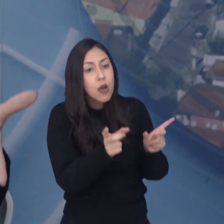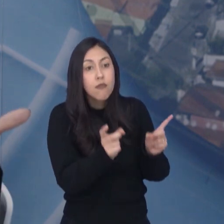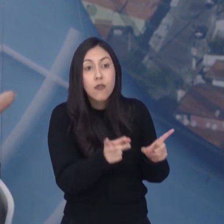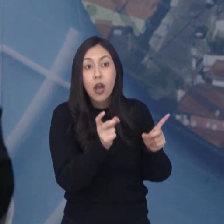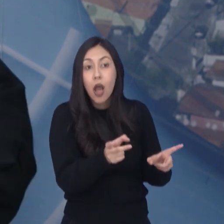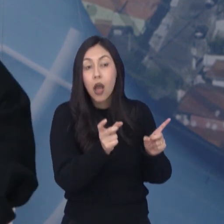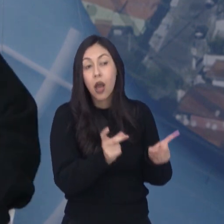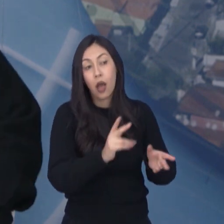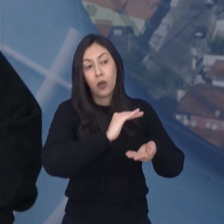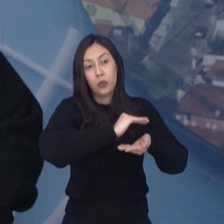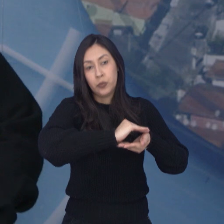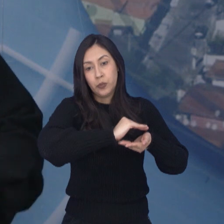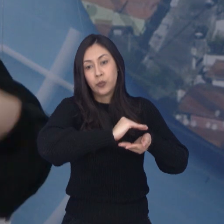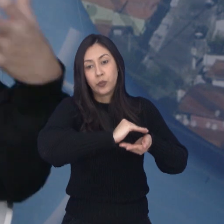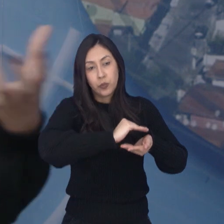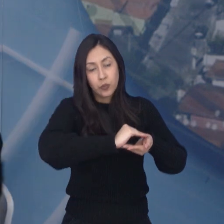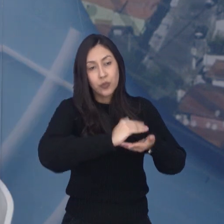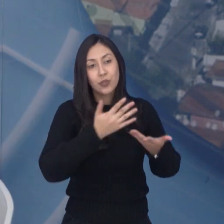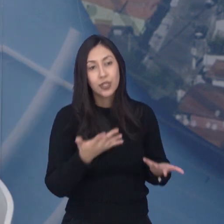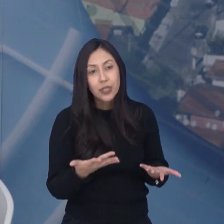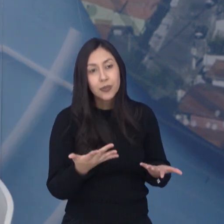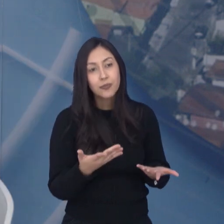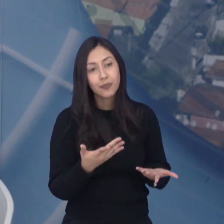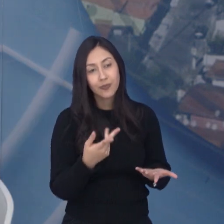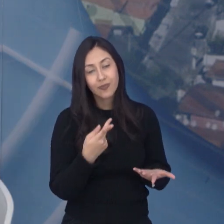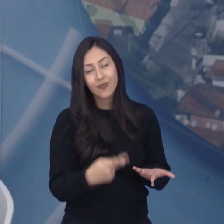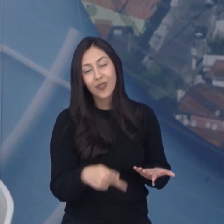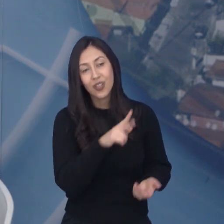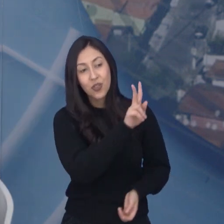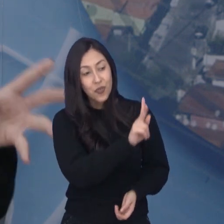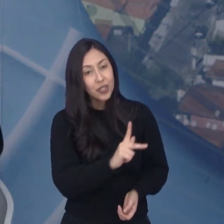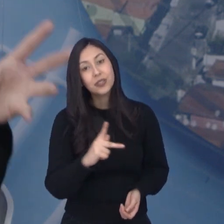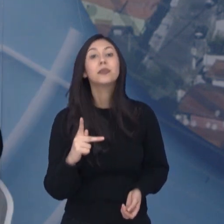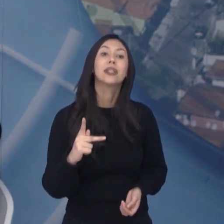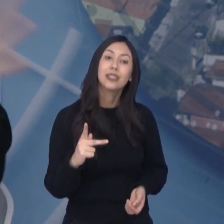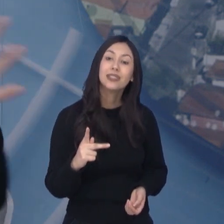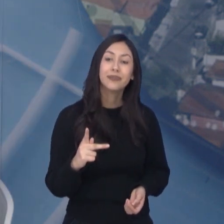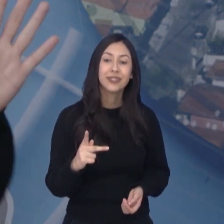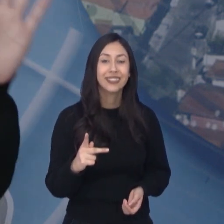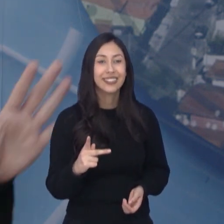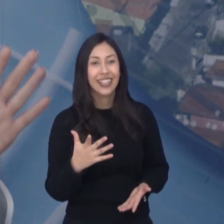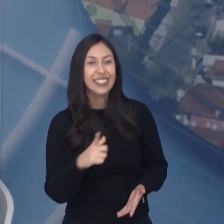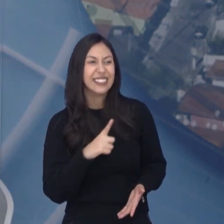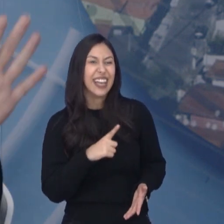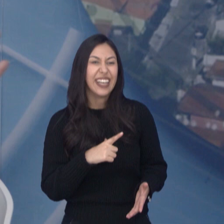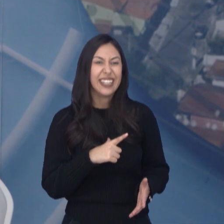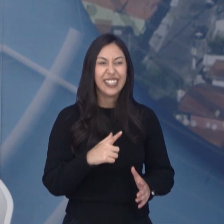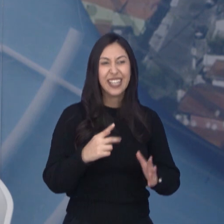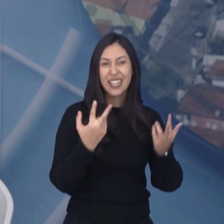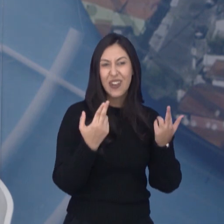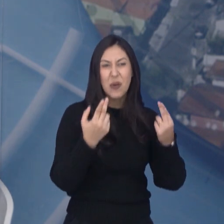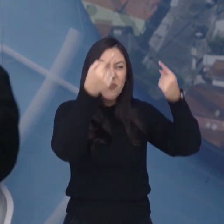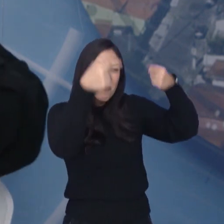sobrevivem, né, dessa comida típica aqui do Vale do Paraíba, né, que ainda tem essa rixa São José Jacareí, né, mas enfim, a gente